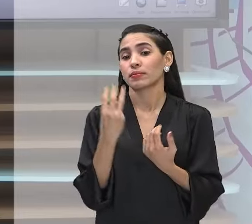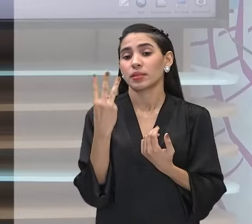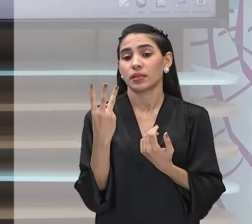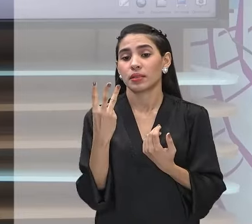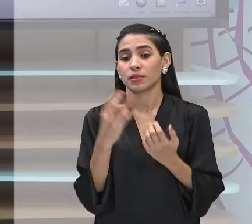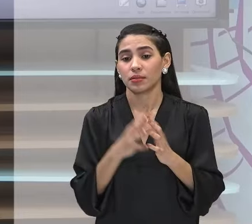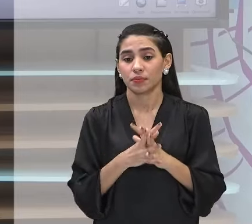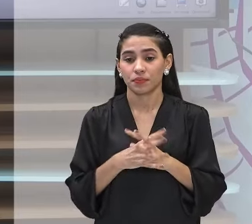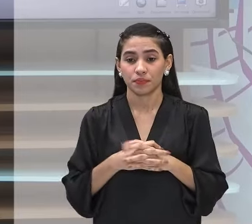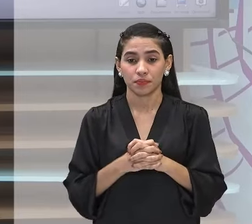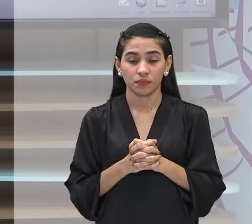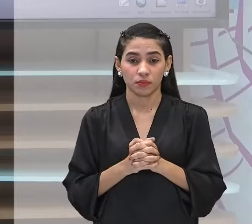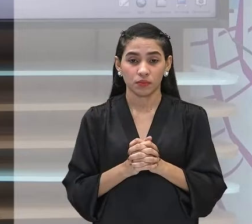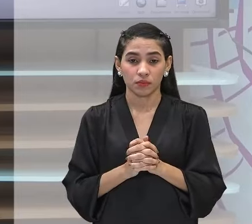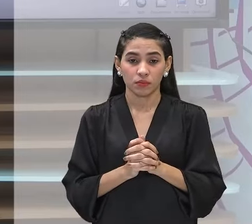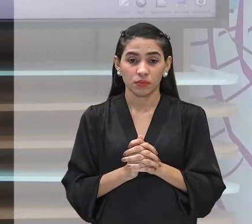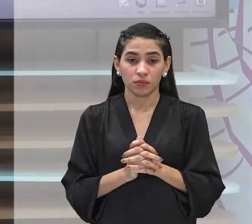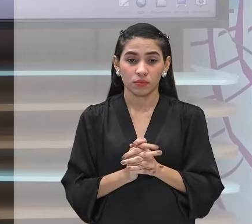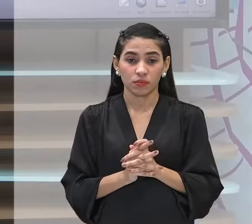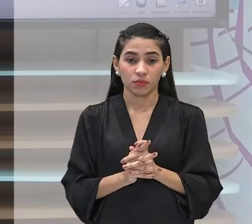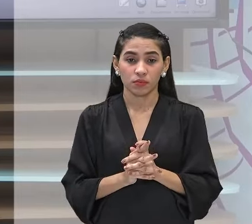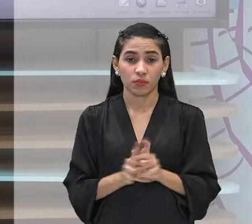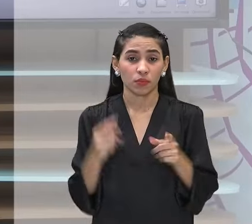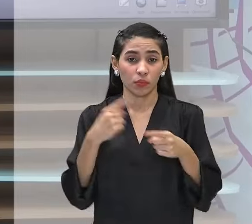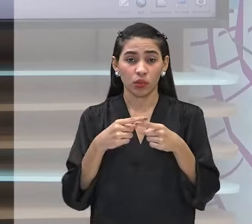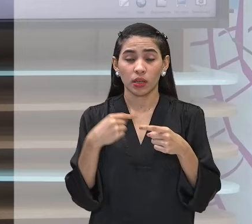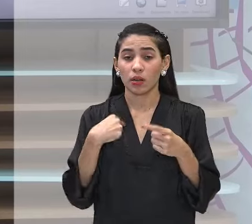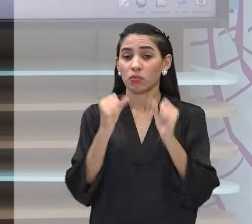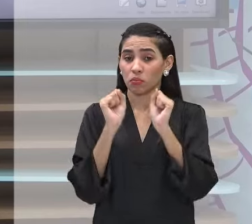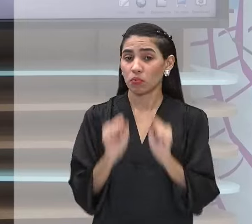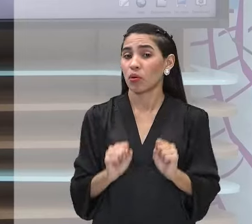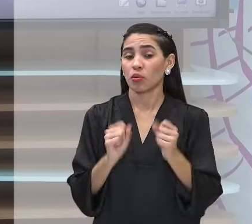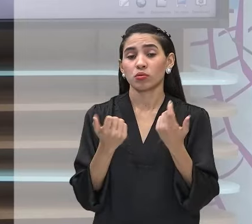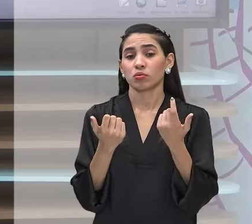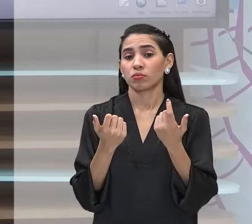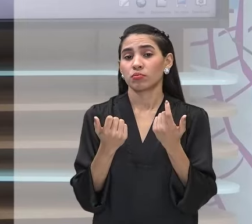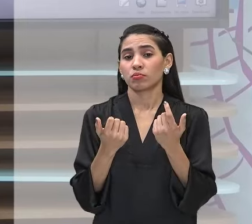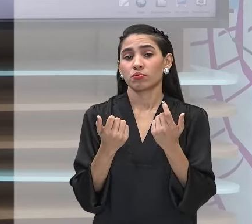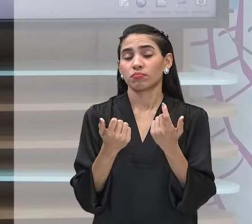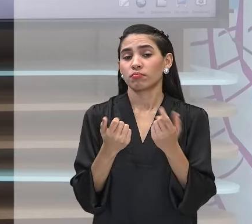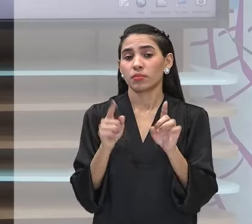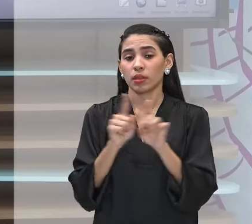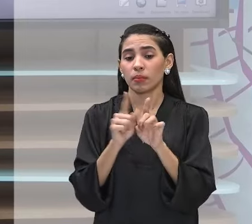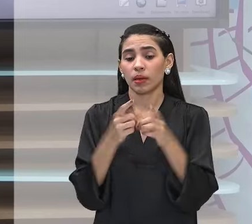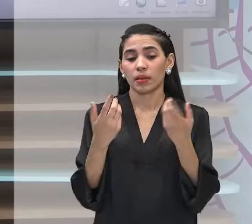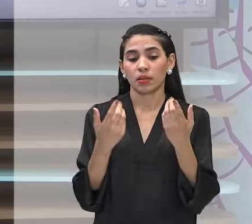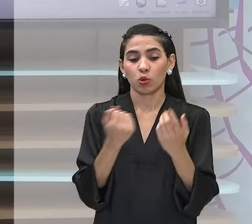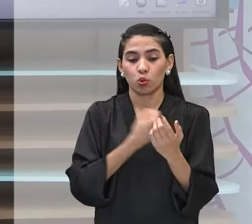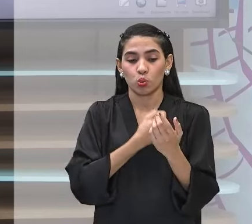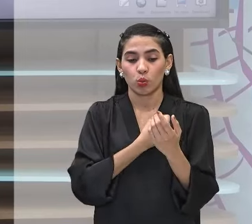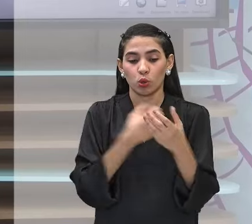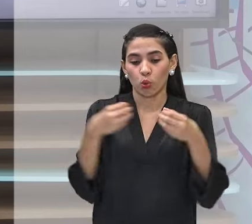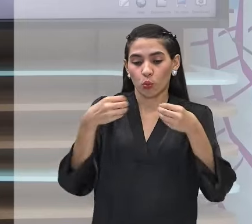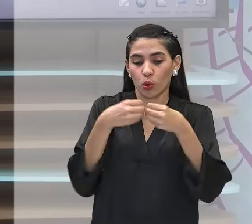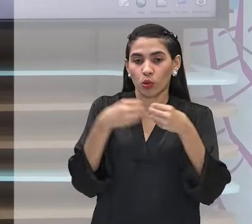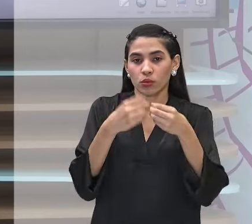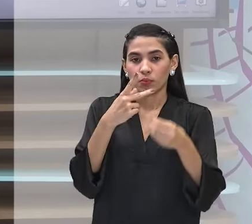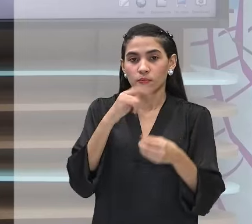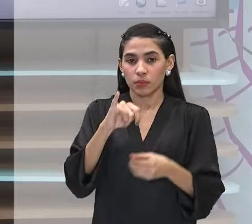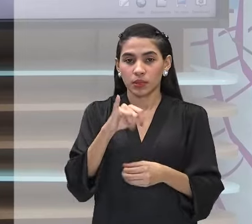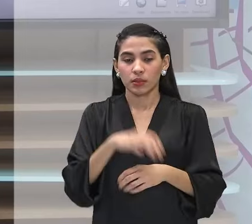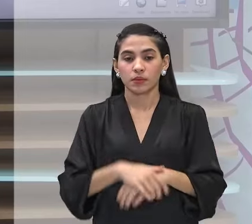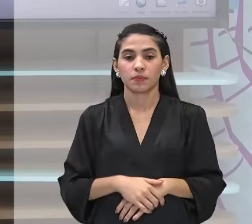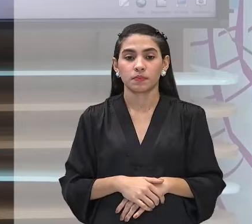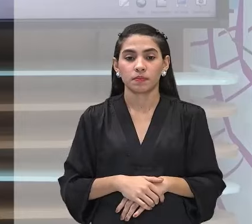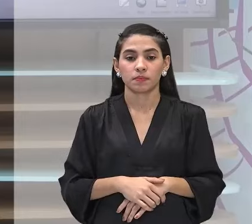TR certo porque eu posso trabalhar com valor aproximado paraa piia É claro que eu tô aí por falta